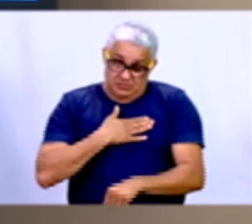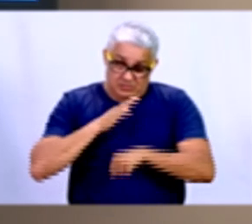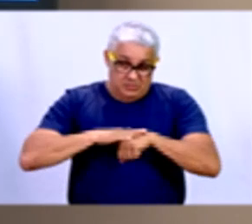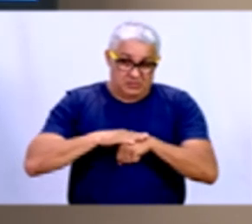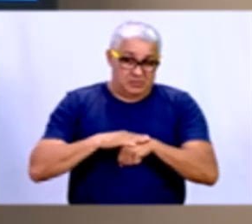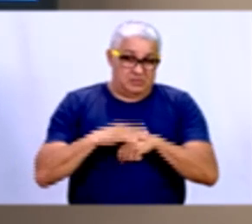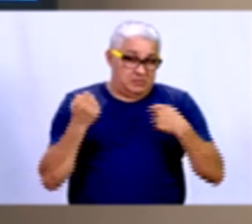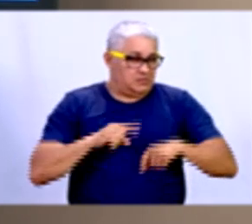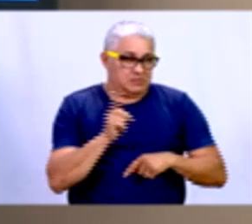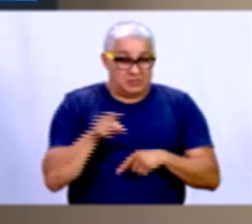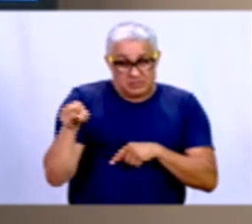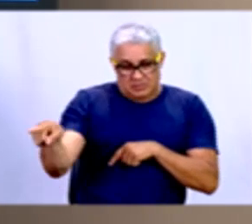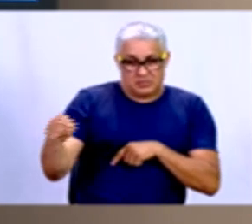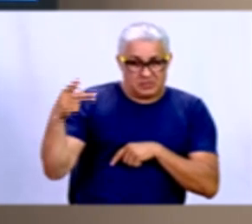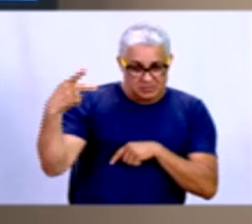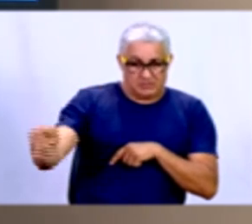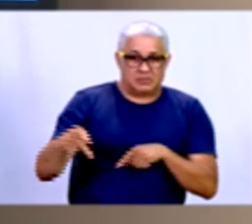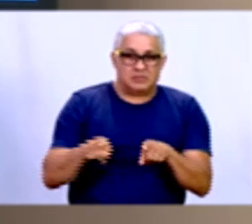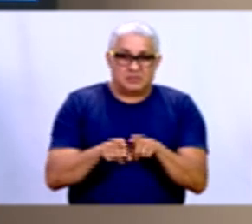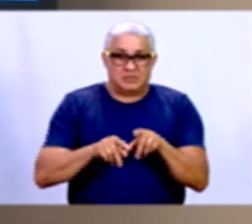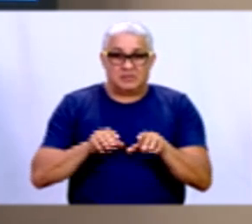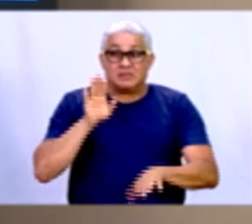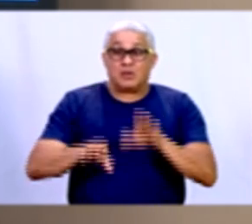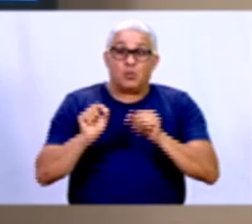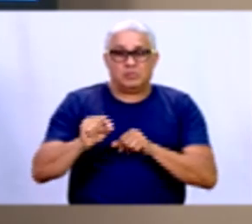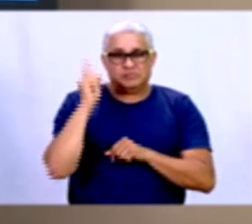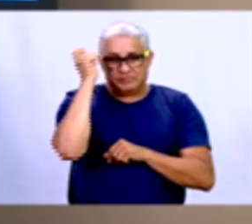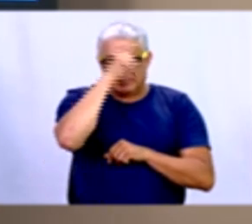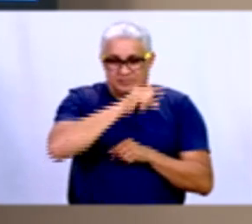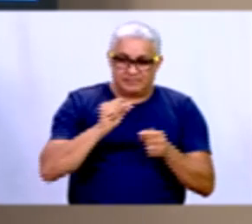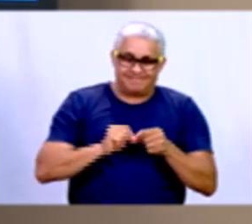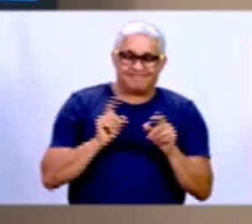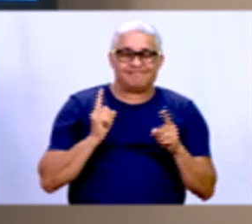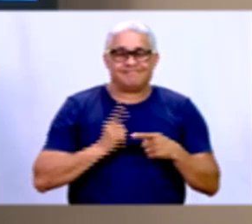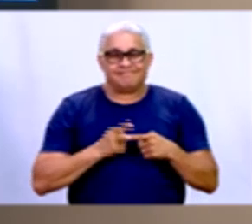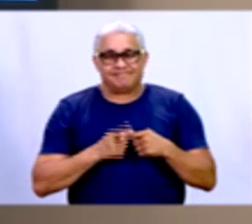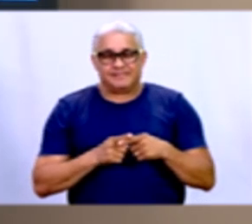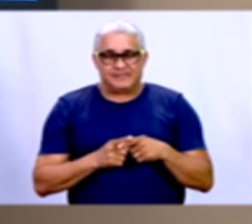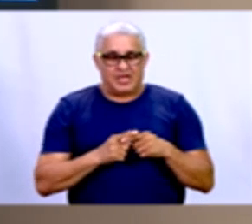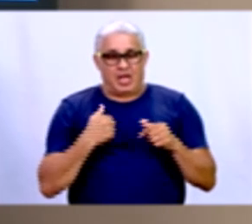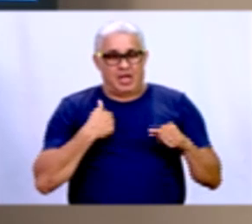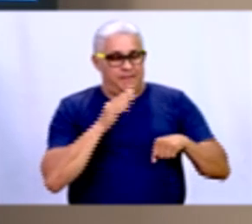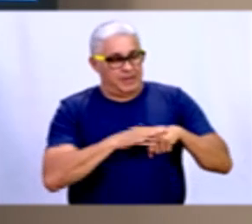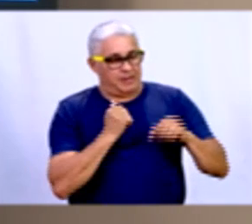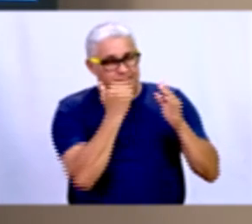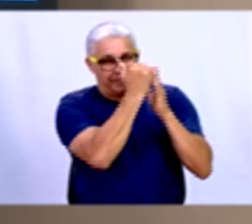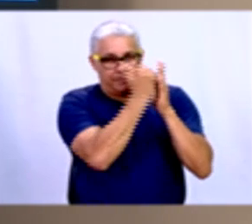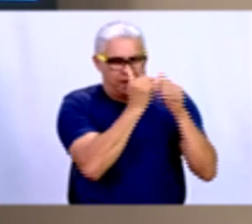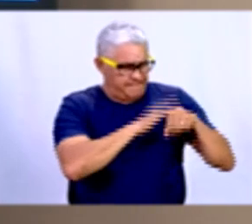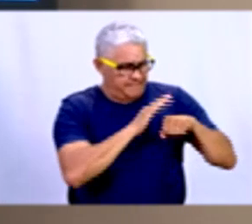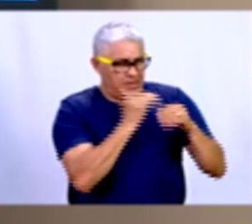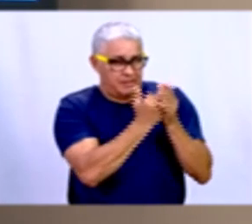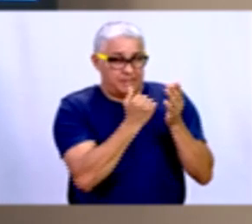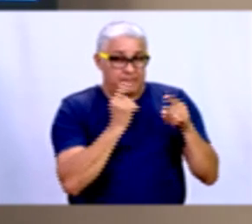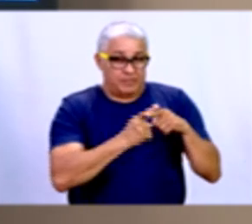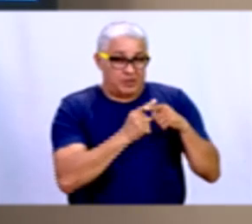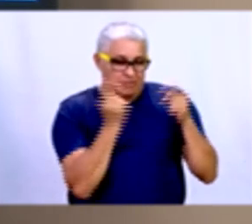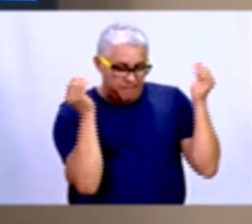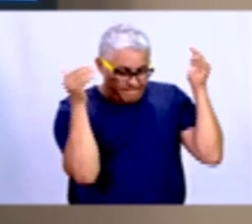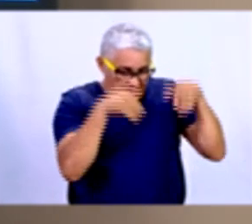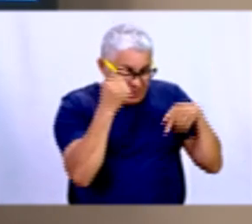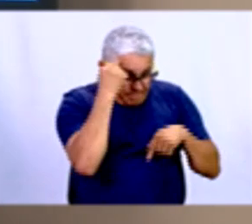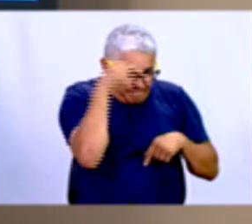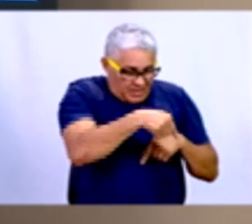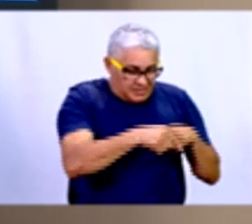em desenvolver. Às vezes até fica mais difícil fazer alguma coisa quando a gente desenvolve, porque não é aquilo que a gente está